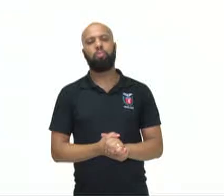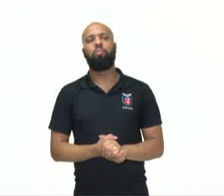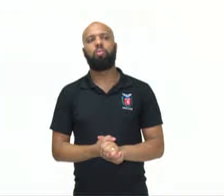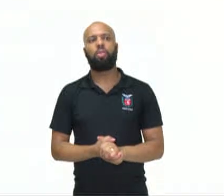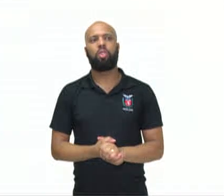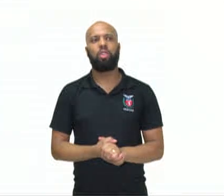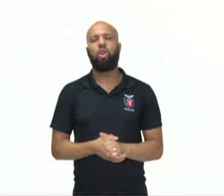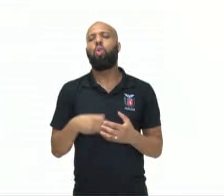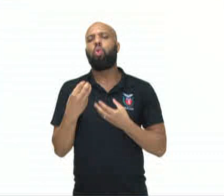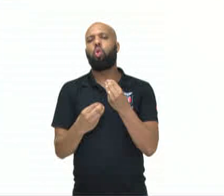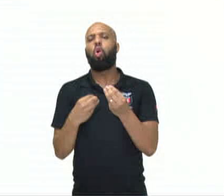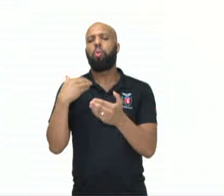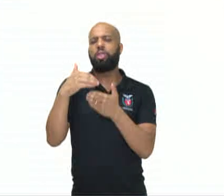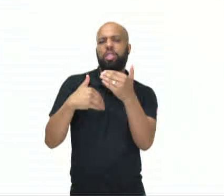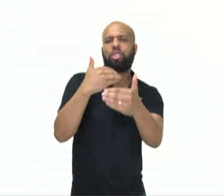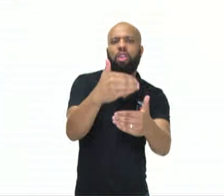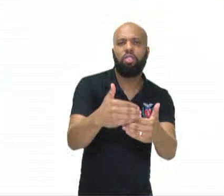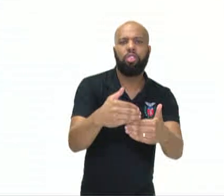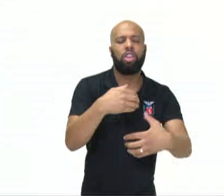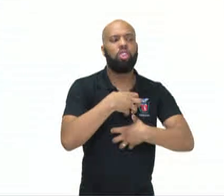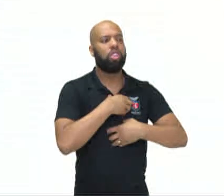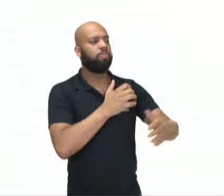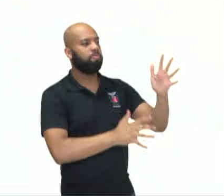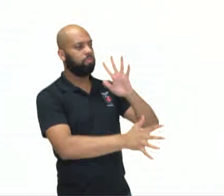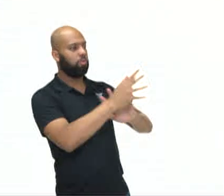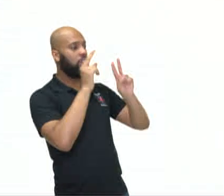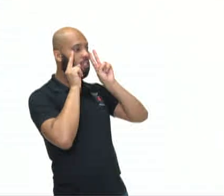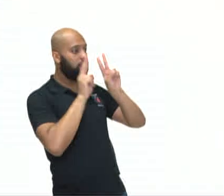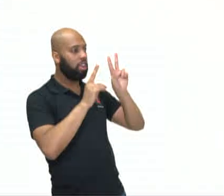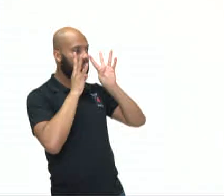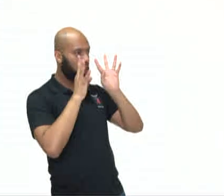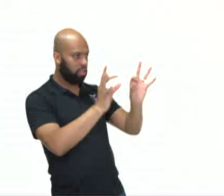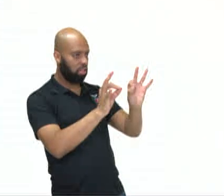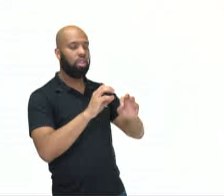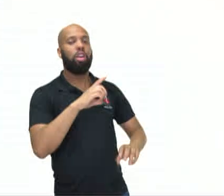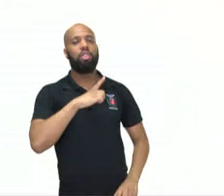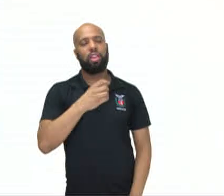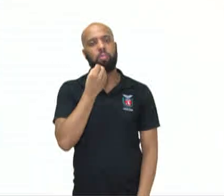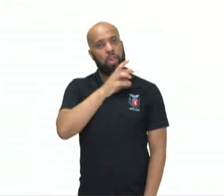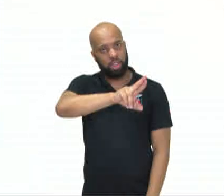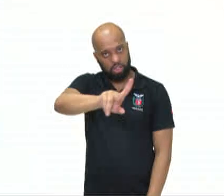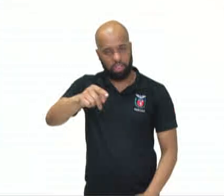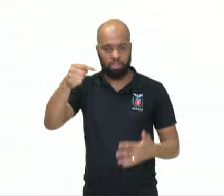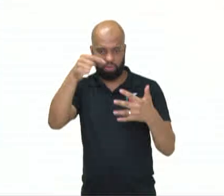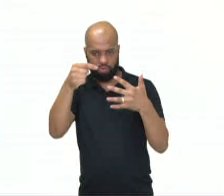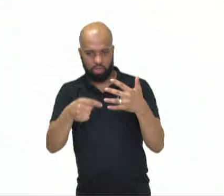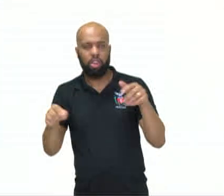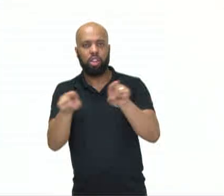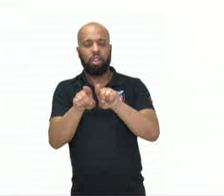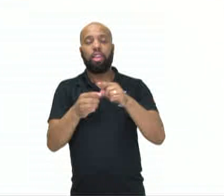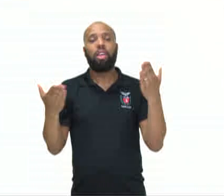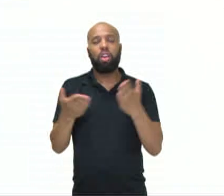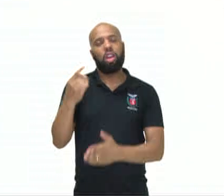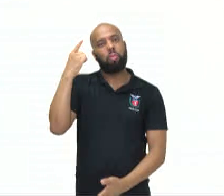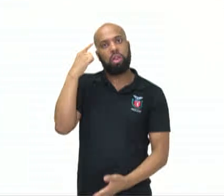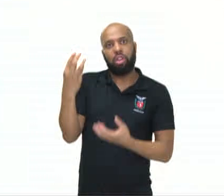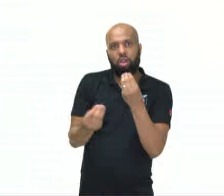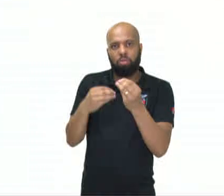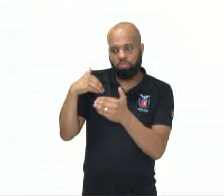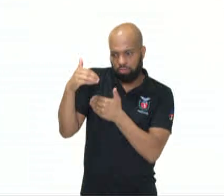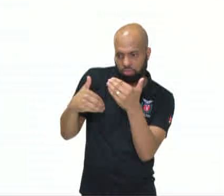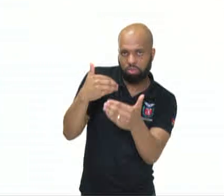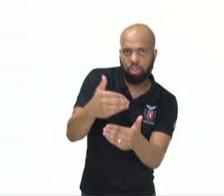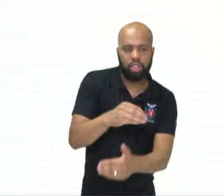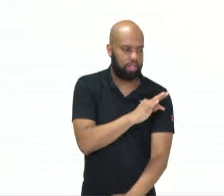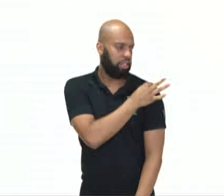Como desenvolver, então, a escuta ativa? Já vimos que ela traz bastantes benefícios, né? Vamos pensar agora como desenvolver